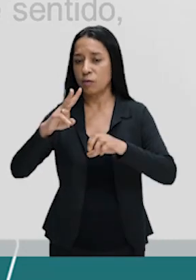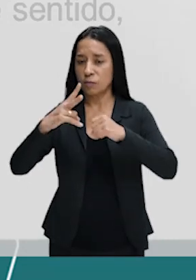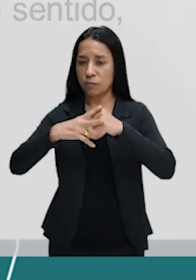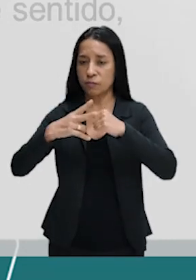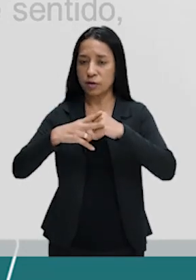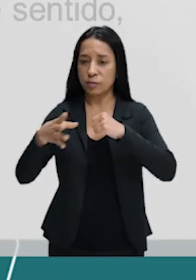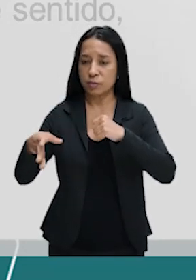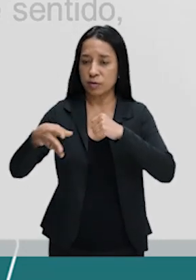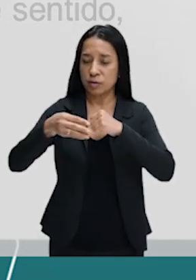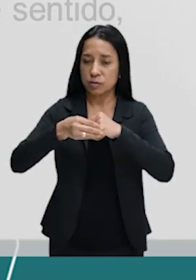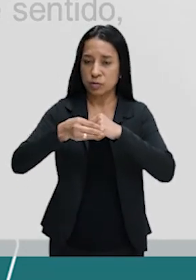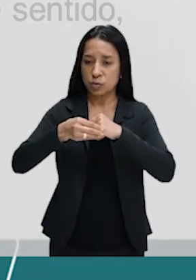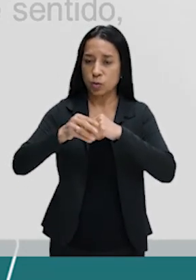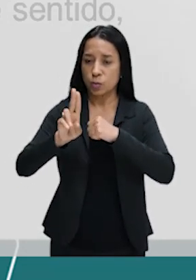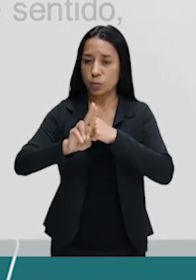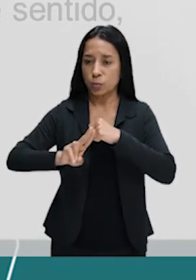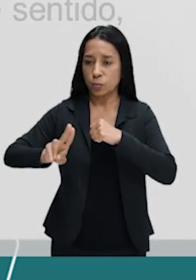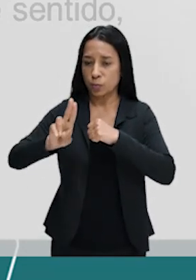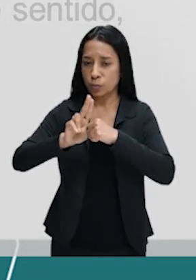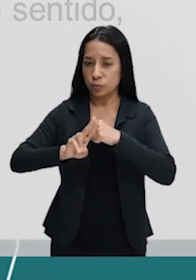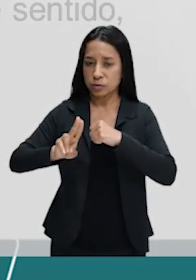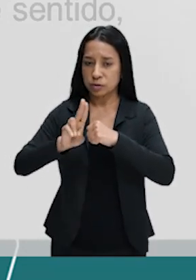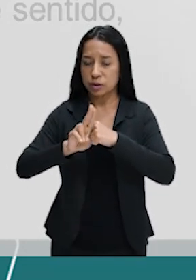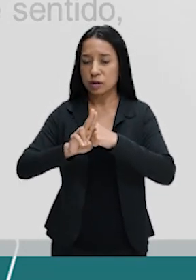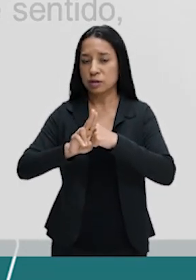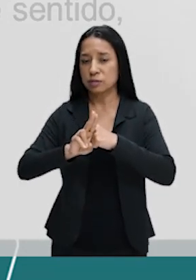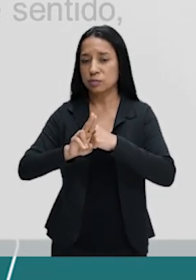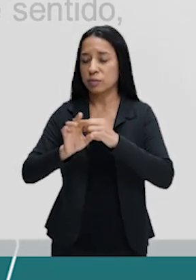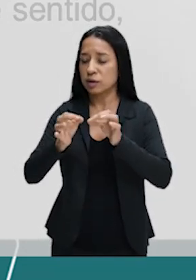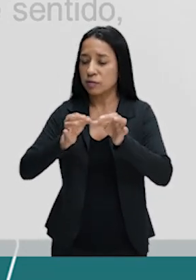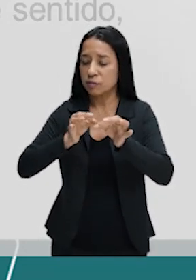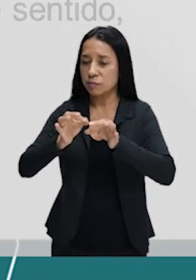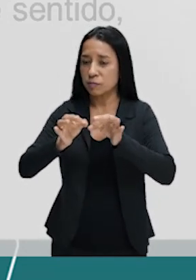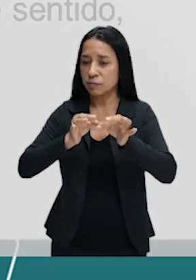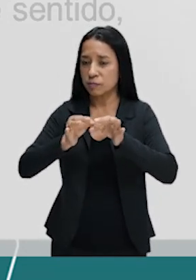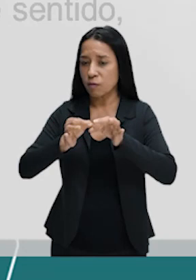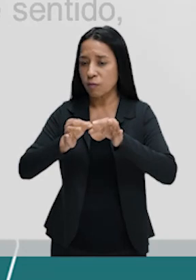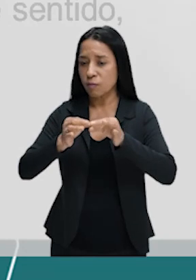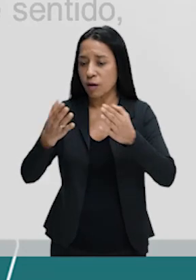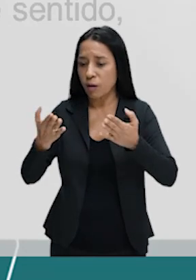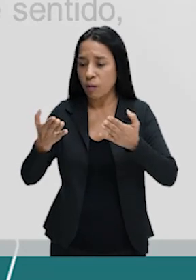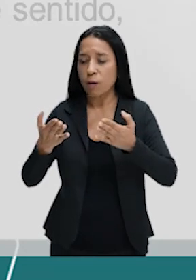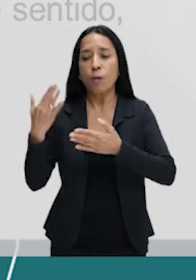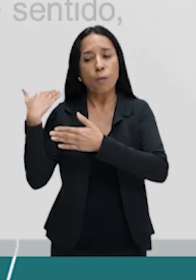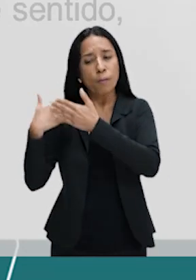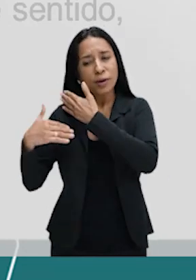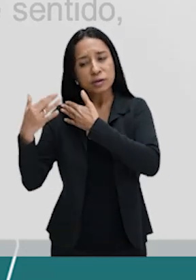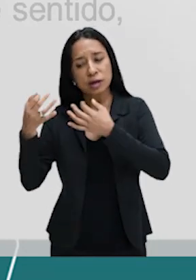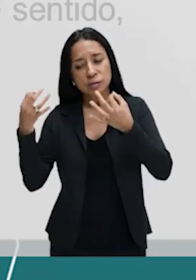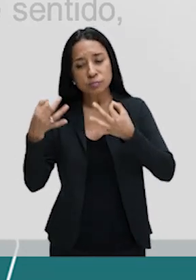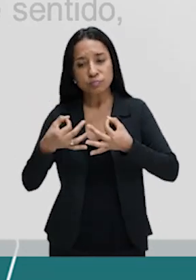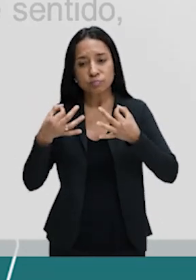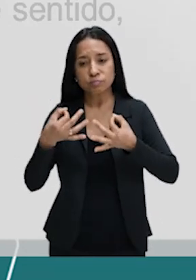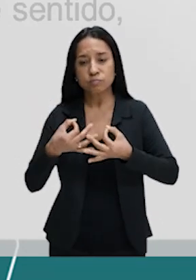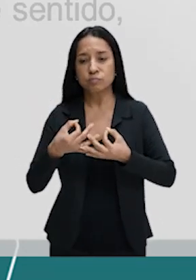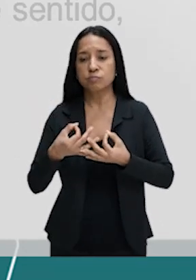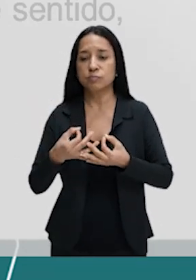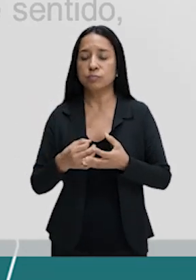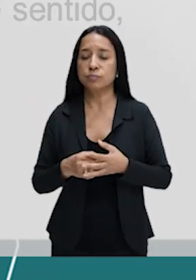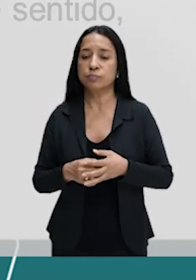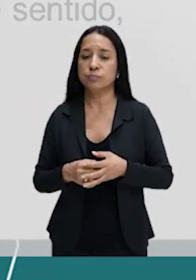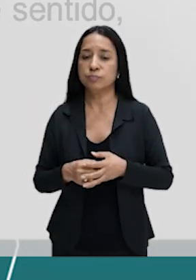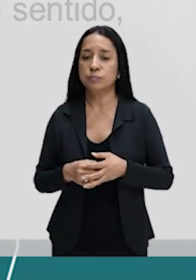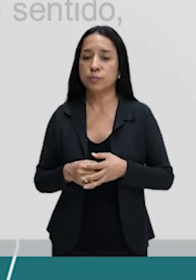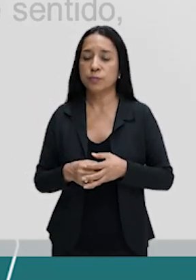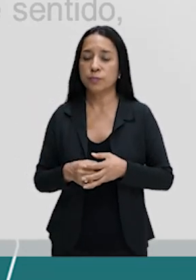com o particípio para formar o pretérito perfeito, que nós já tivemos, acho que umas 2 aulas sobre isso, né? Exemplo, esta